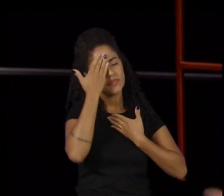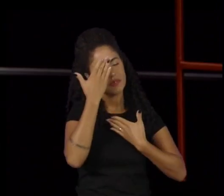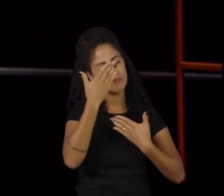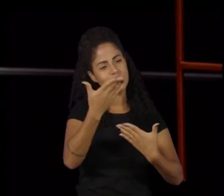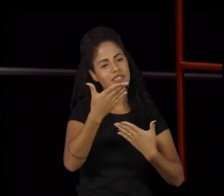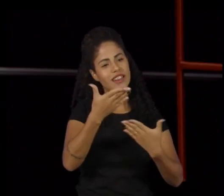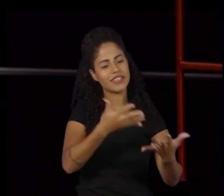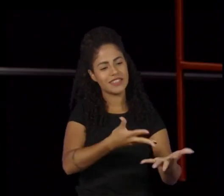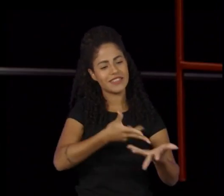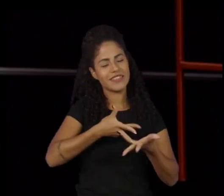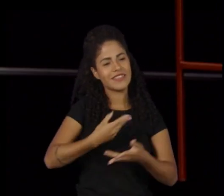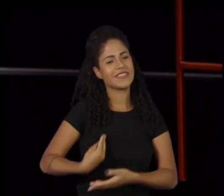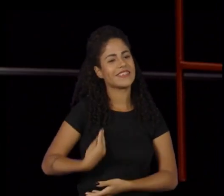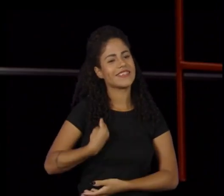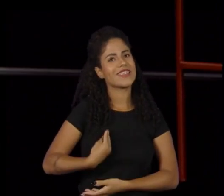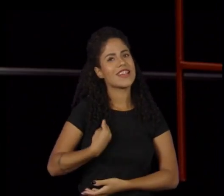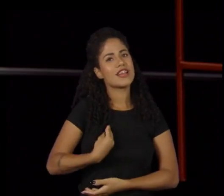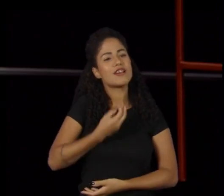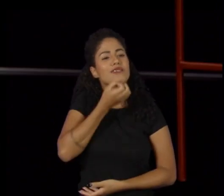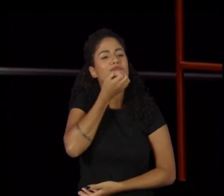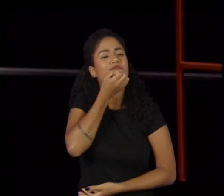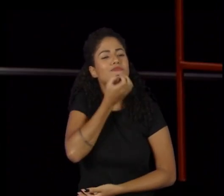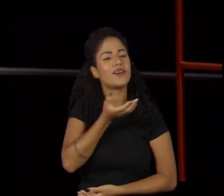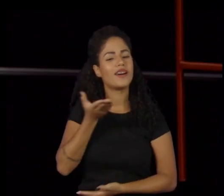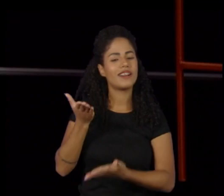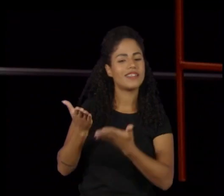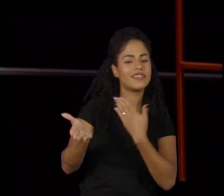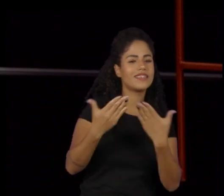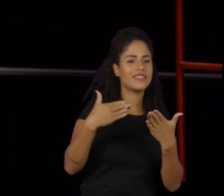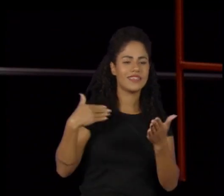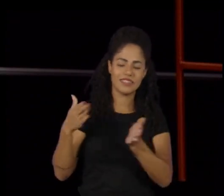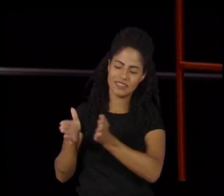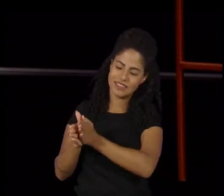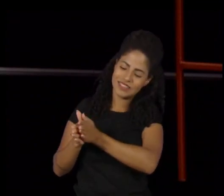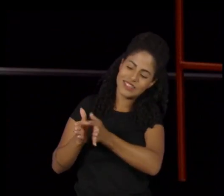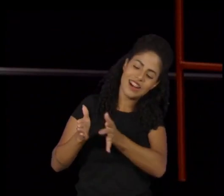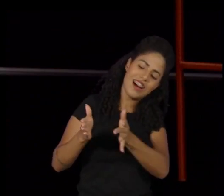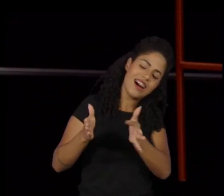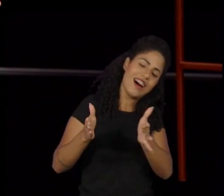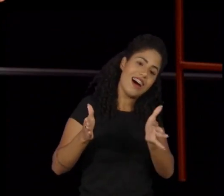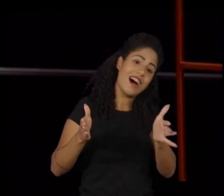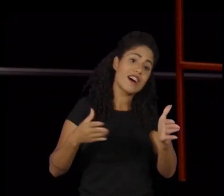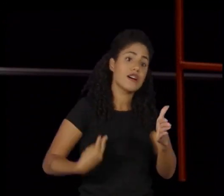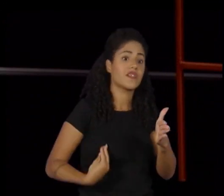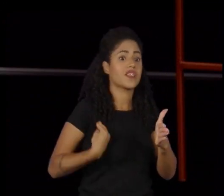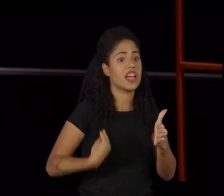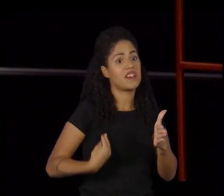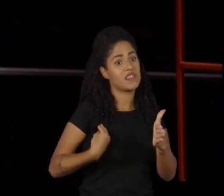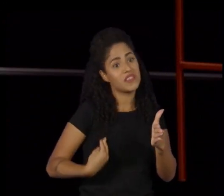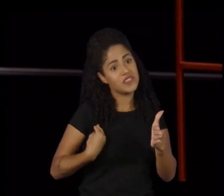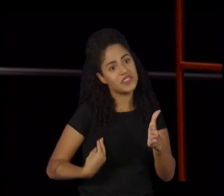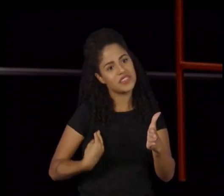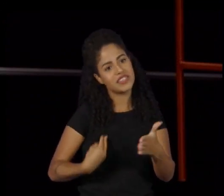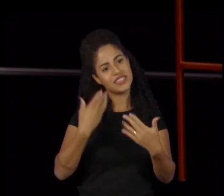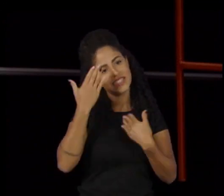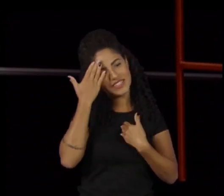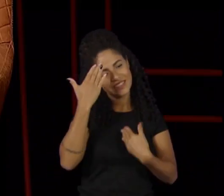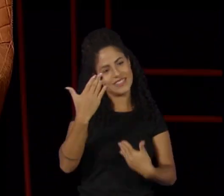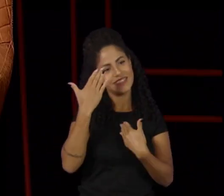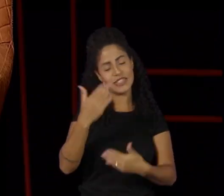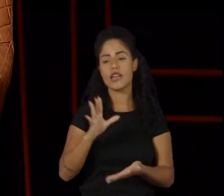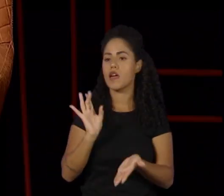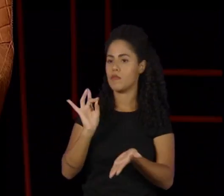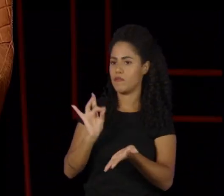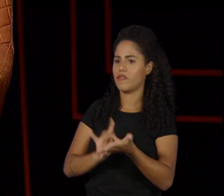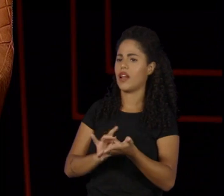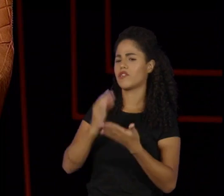sua presença. Que delícia de trajetória, né? Opa. Inaugurando tantas coisas aí. Pois é. É verdade.